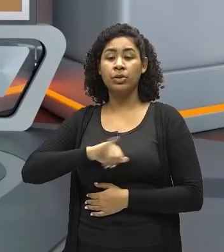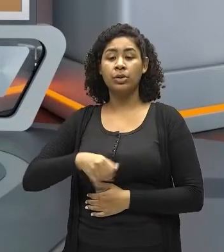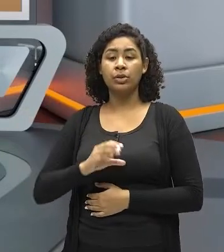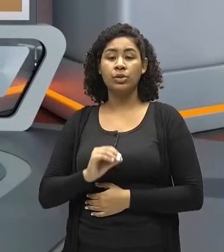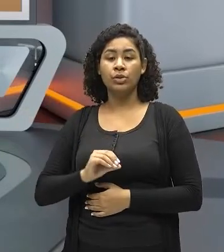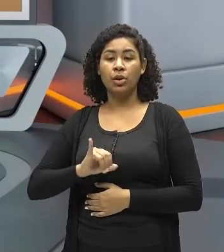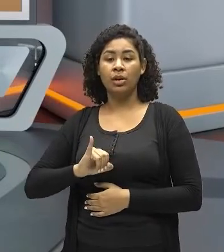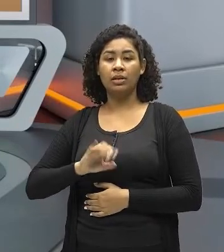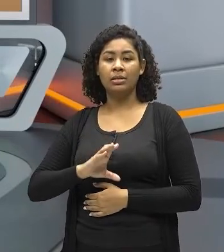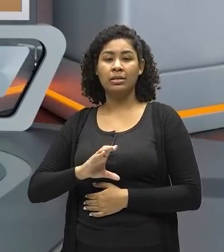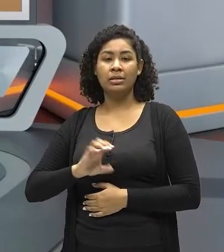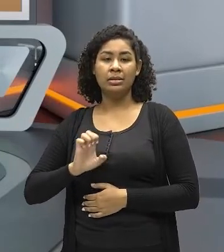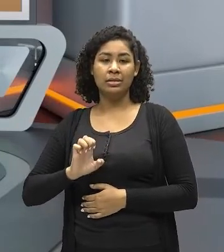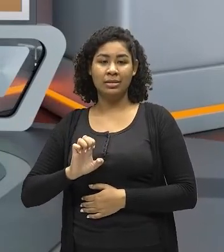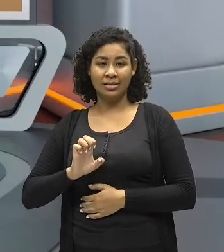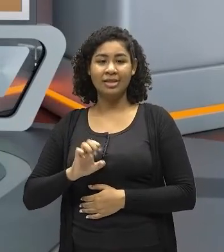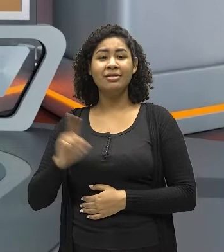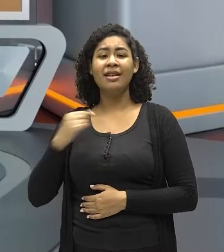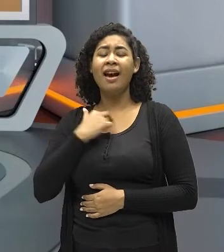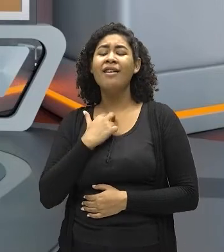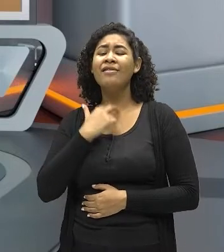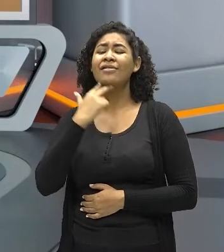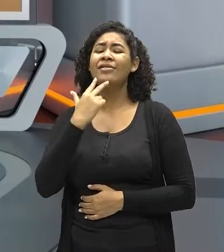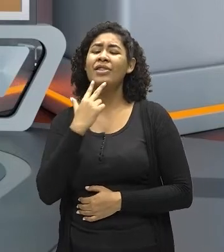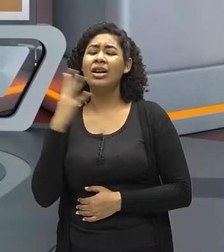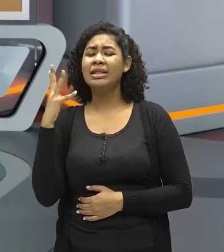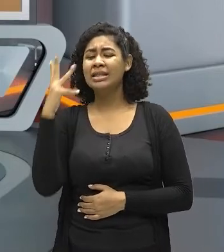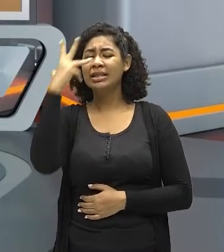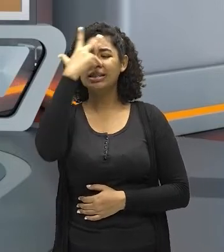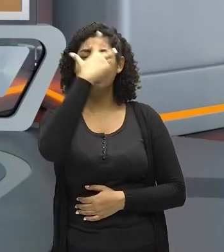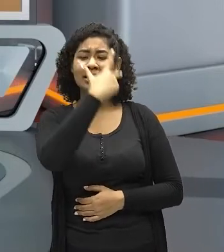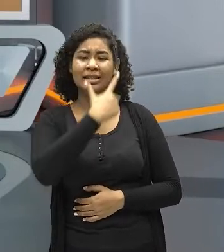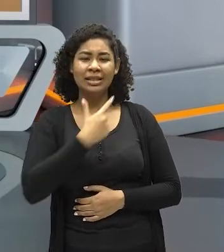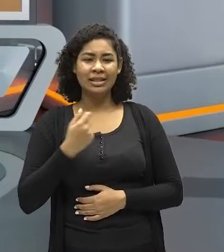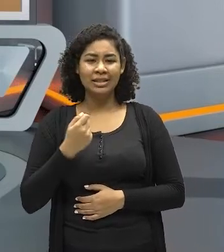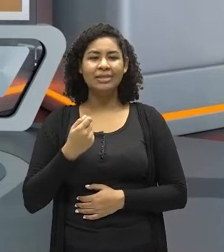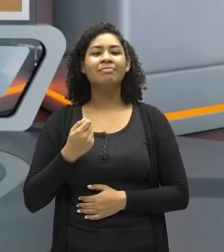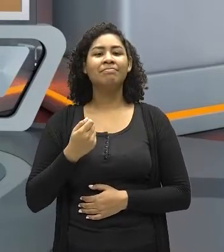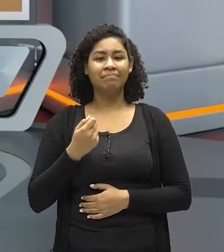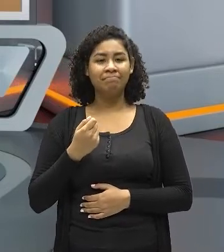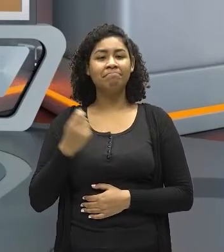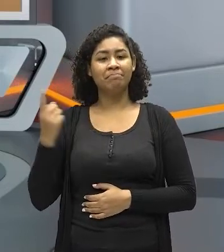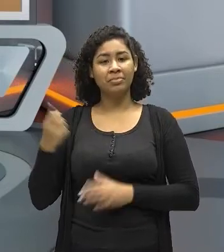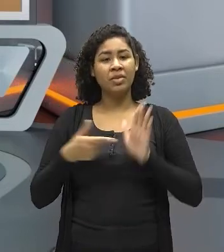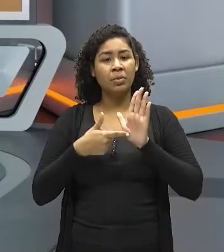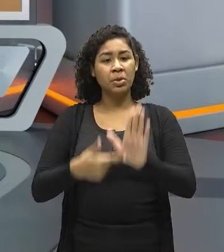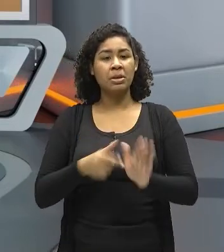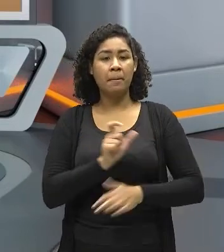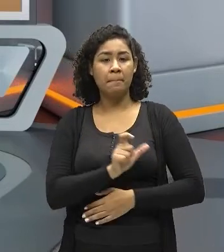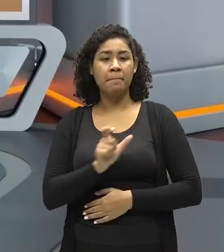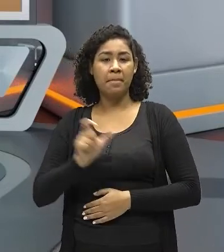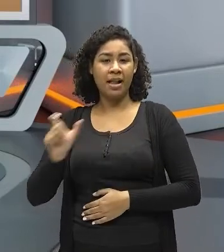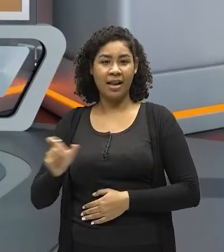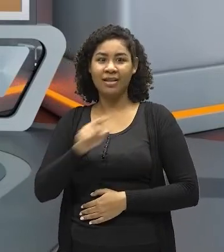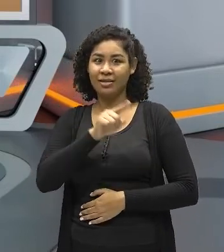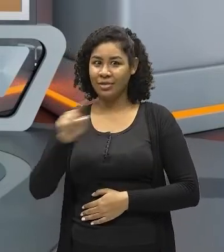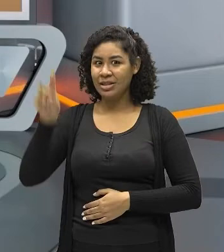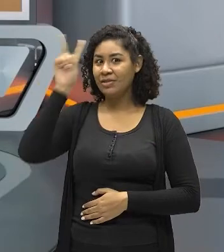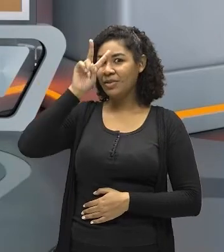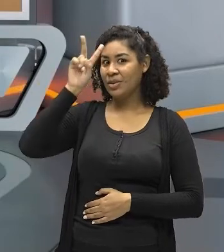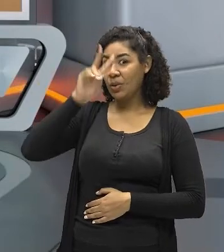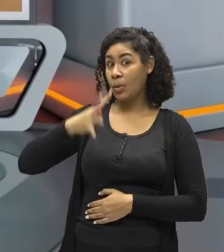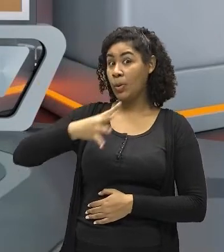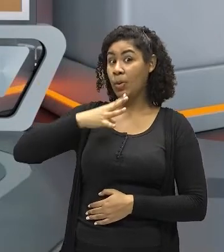Martins, que ela tem uma voz lindíssima e trouxe para vocês muitas palavras que vocês vão já reconhecer